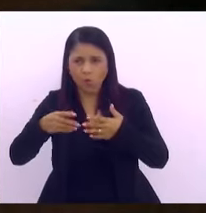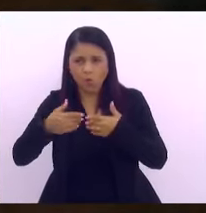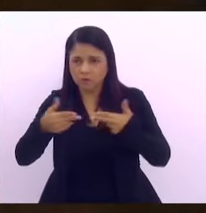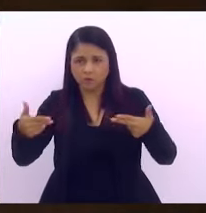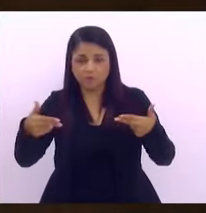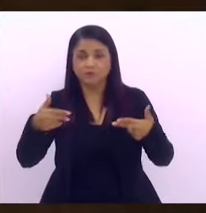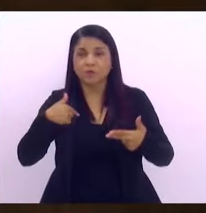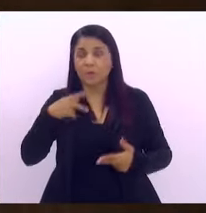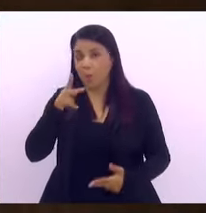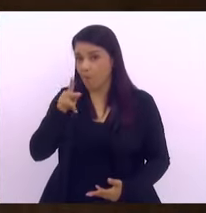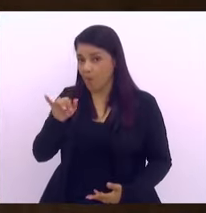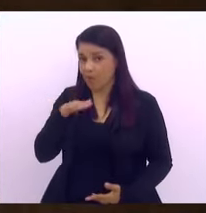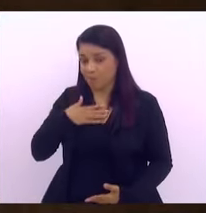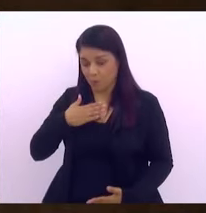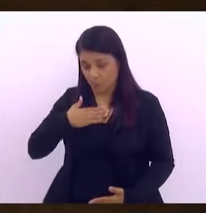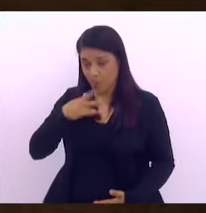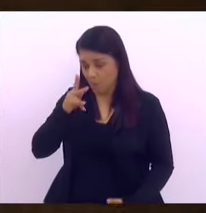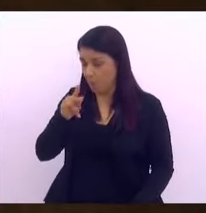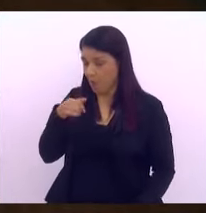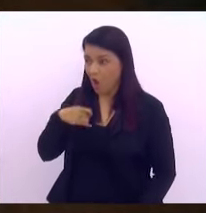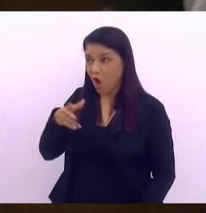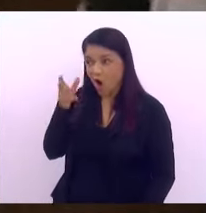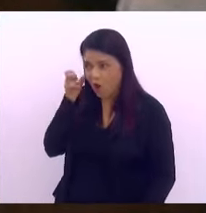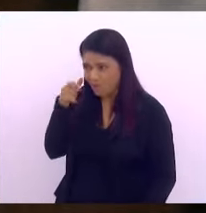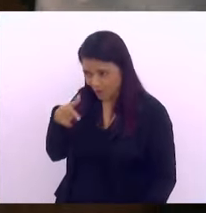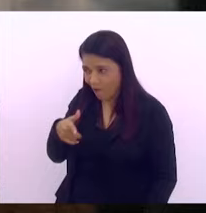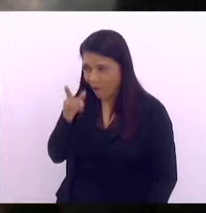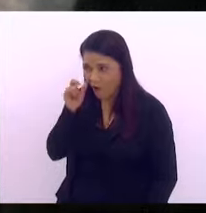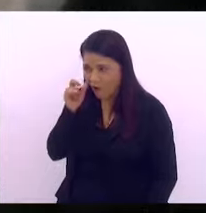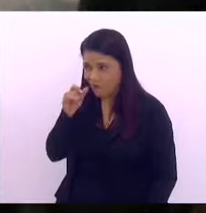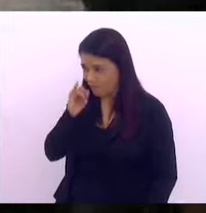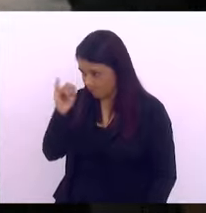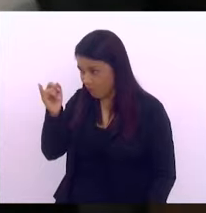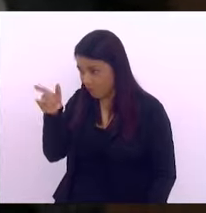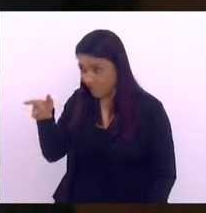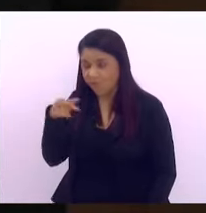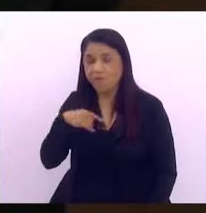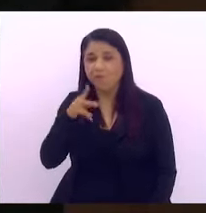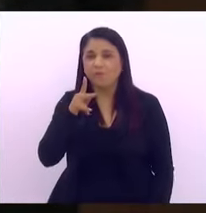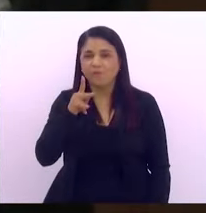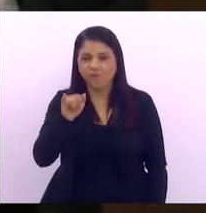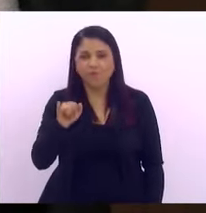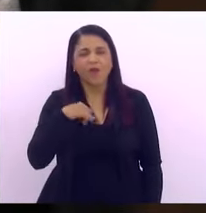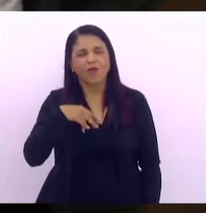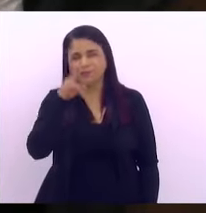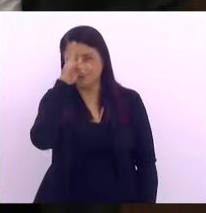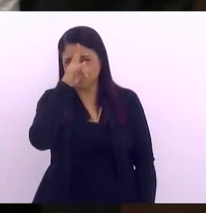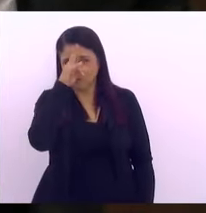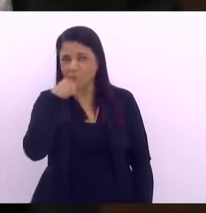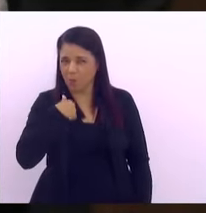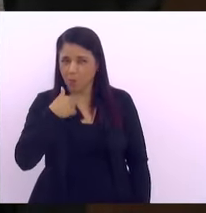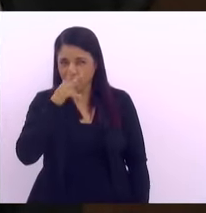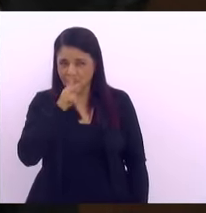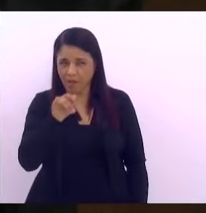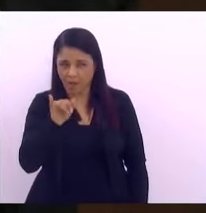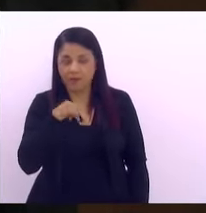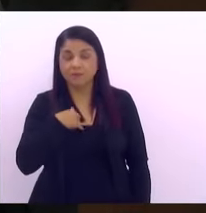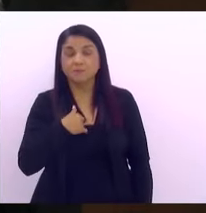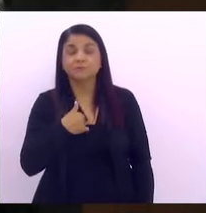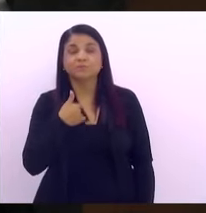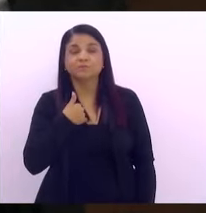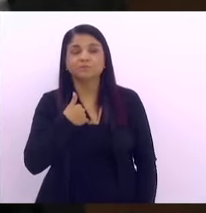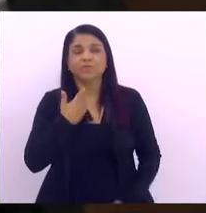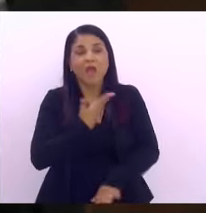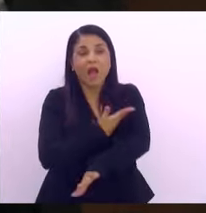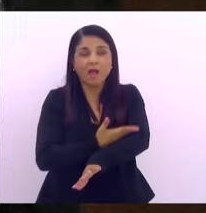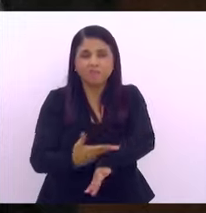pai, o Munir, escuta essa aqui, escuta essa aqui. O meu pai, tia Ju, essa história é boa. O meu pai tinha o seguinte